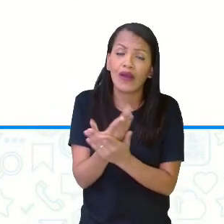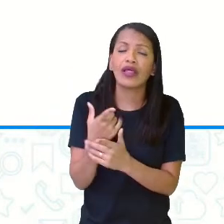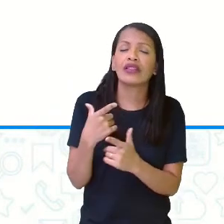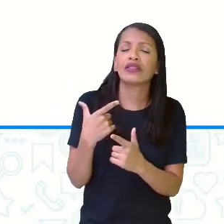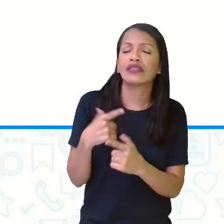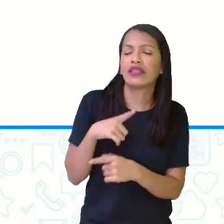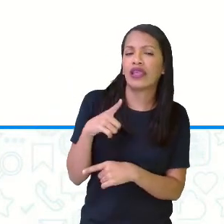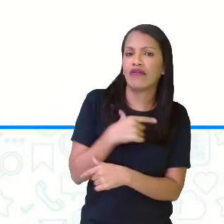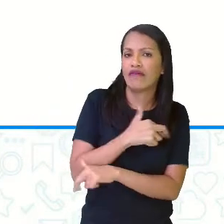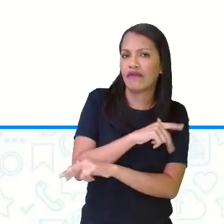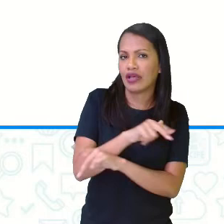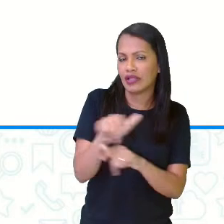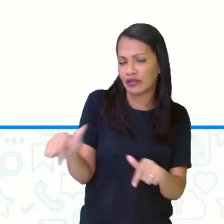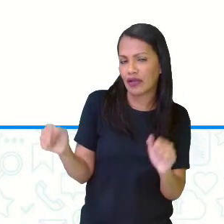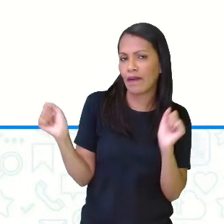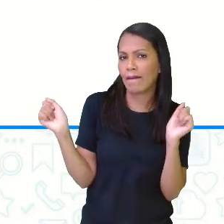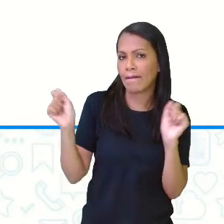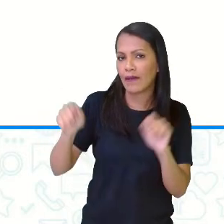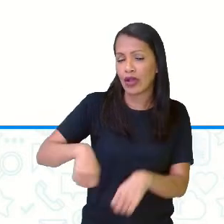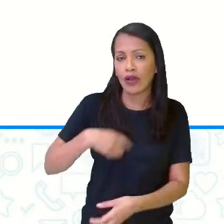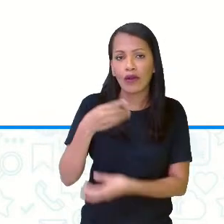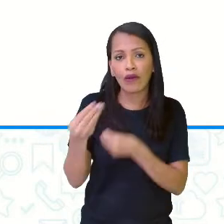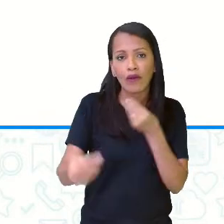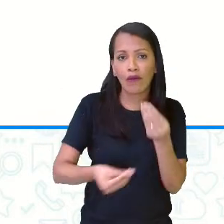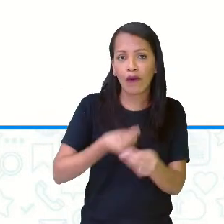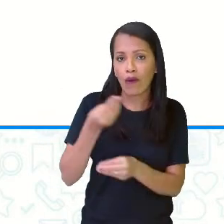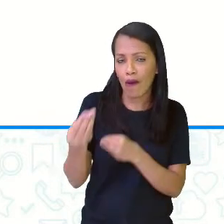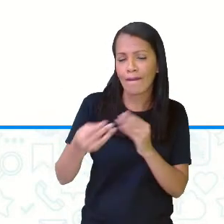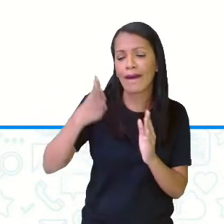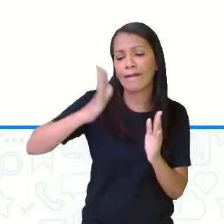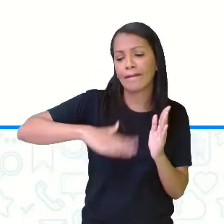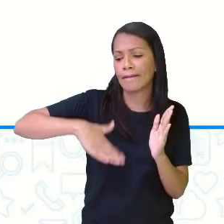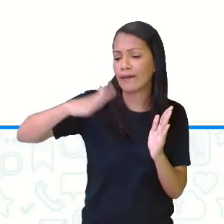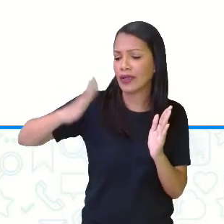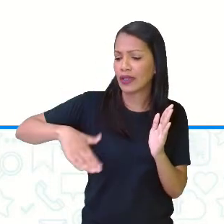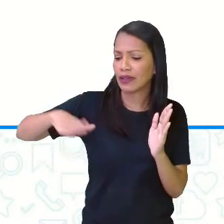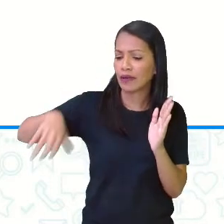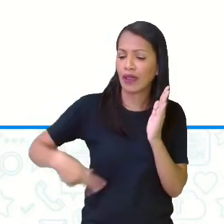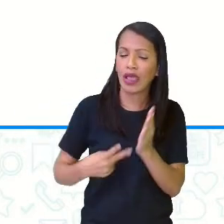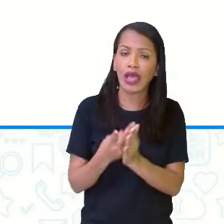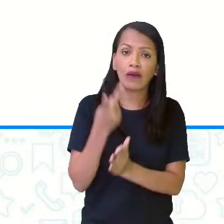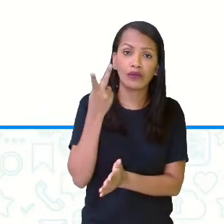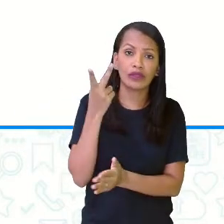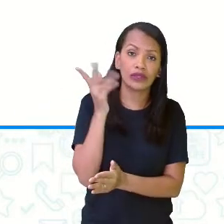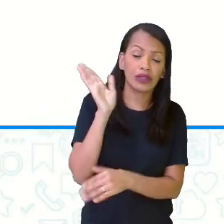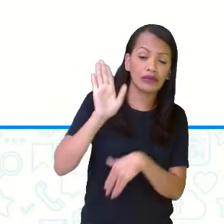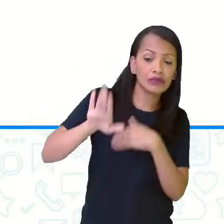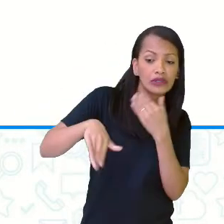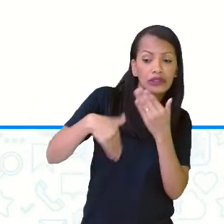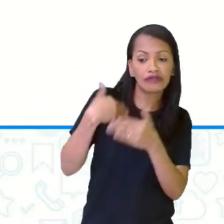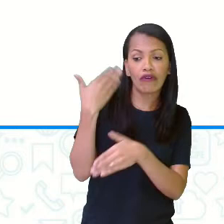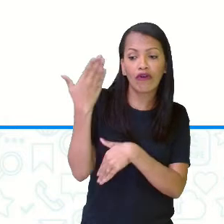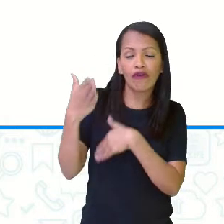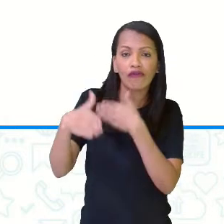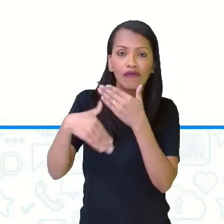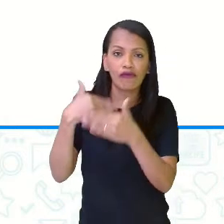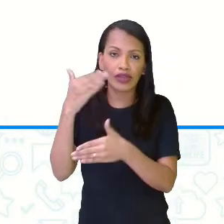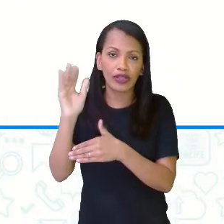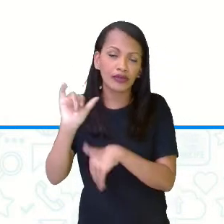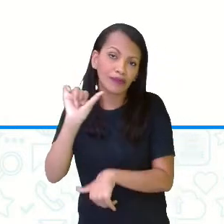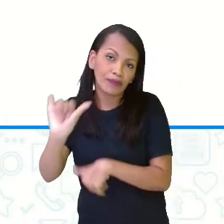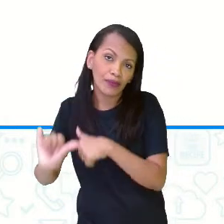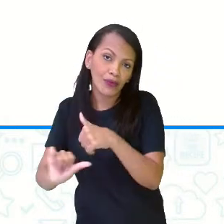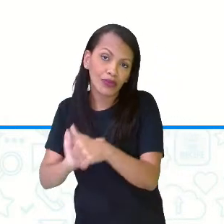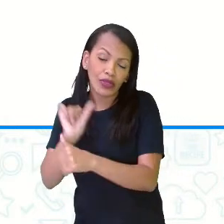aí com a história, como a pintura ela foi acontecendo, como ela foi se desenvolvendo e foi mudando com o passar do